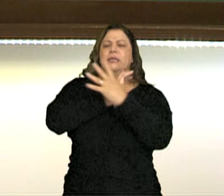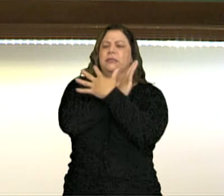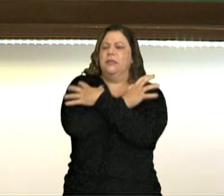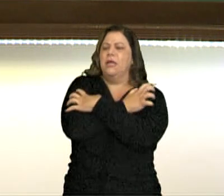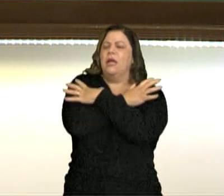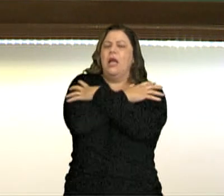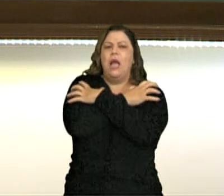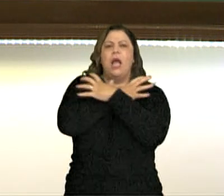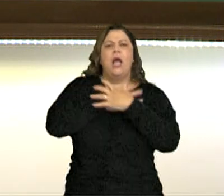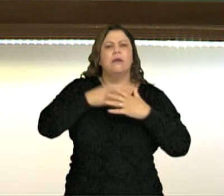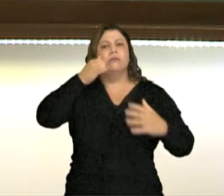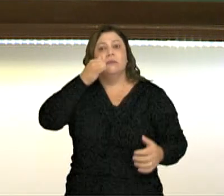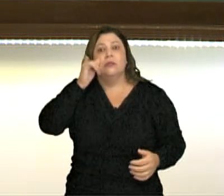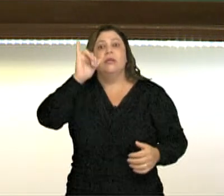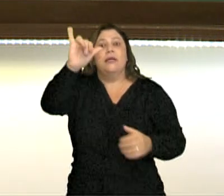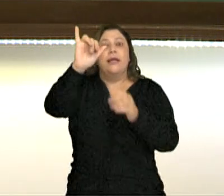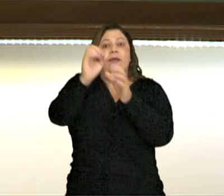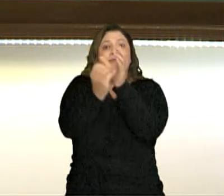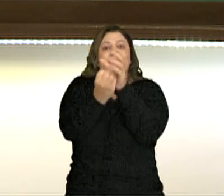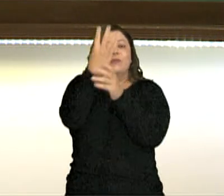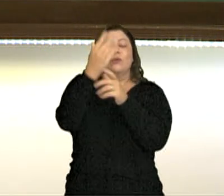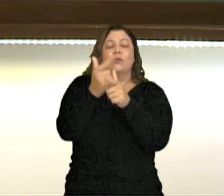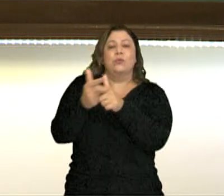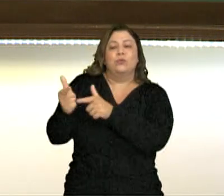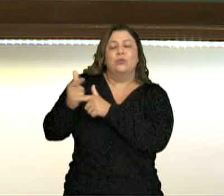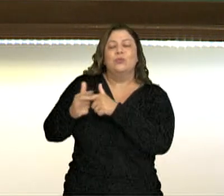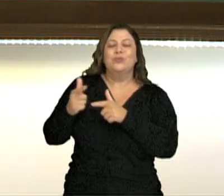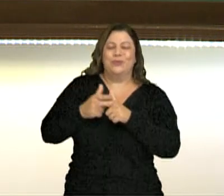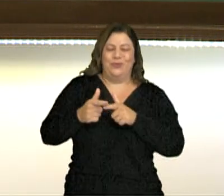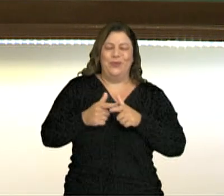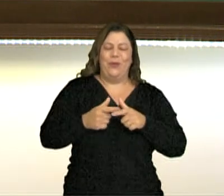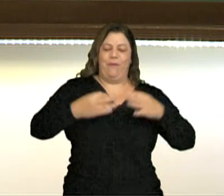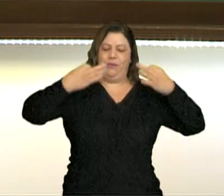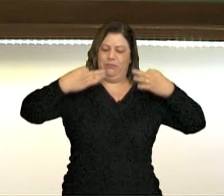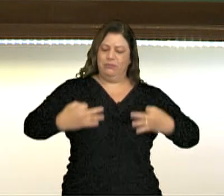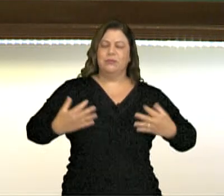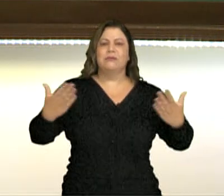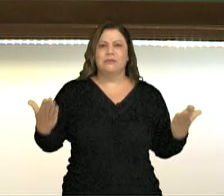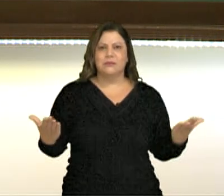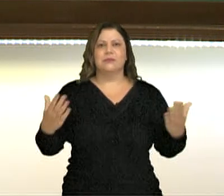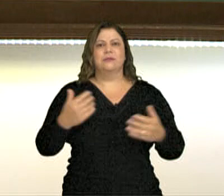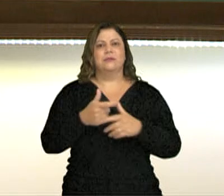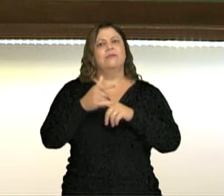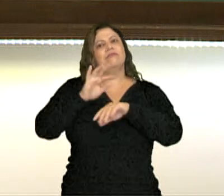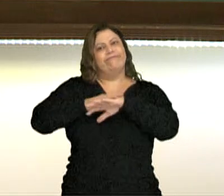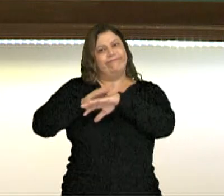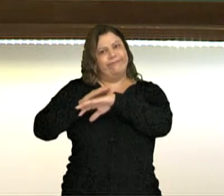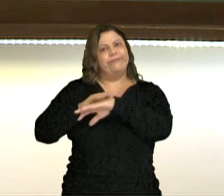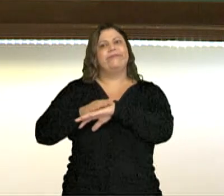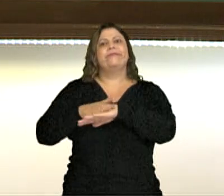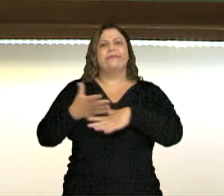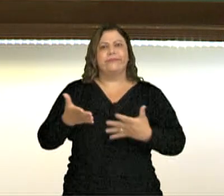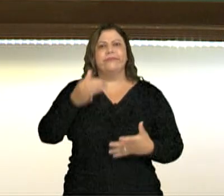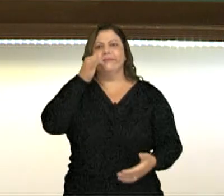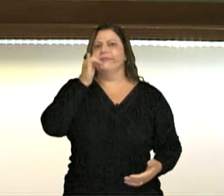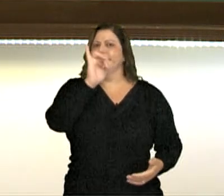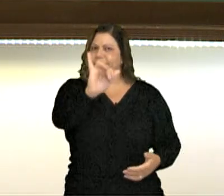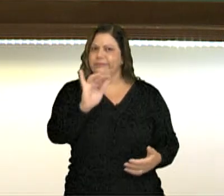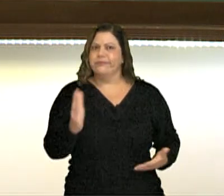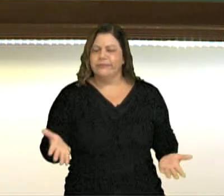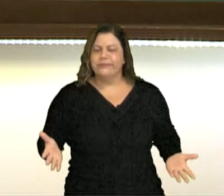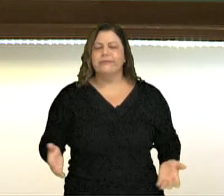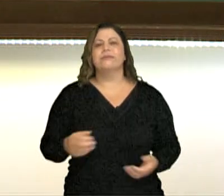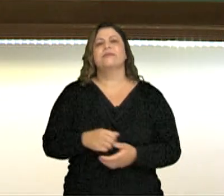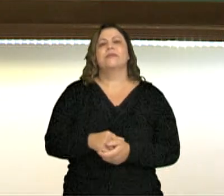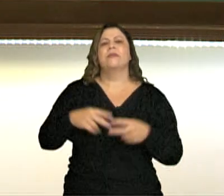que evitem o surgimento de alguns problemas posturais, algum agravamento de alguma doença. Então é para isso que ela serve, para eu